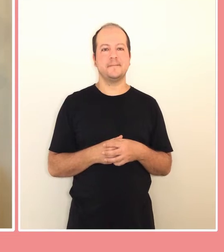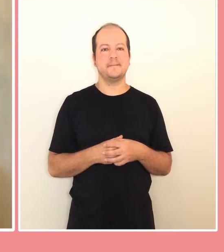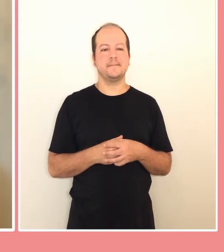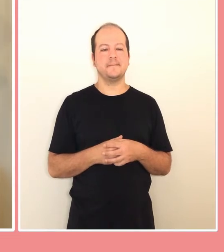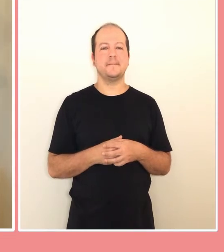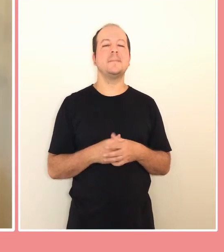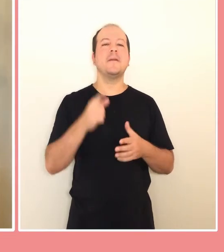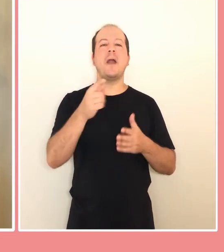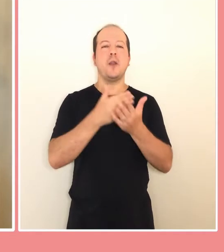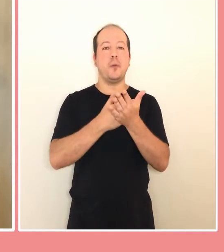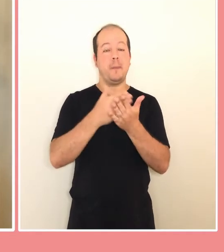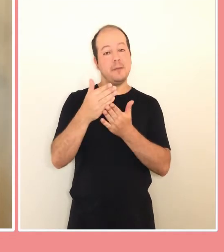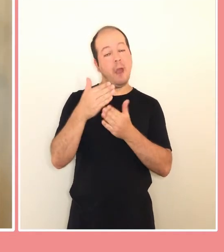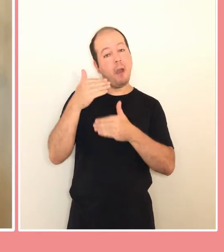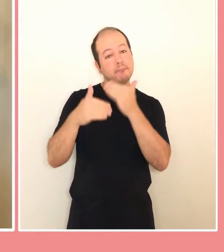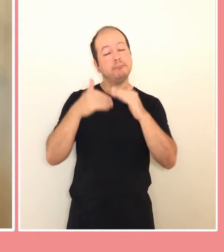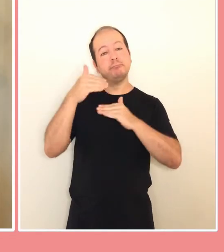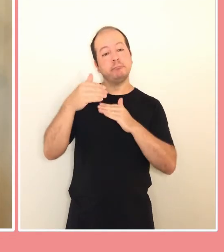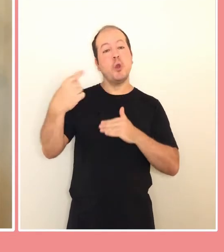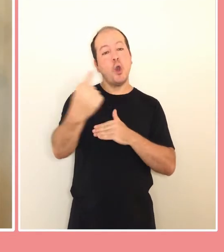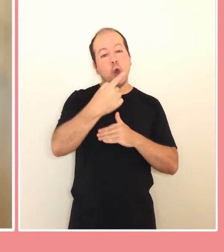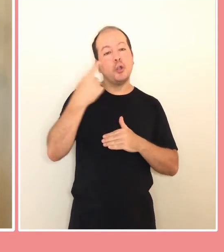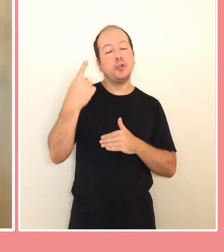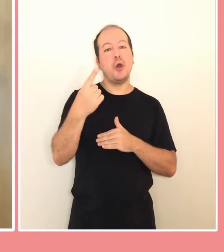Já começar a construir já o nosso ser.